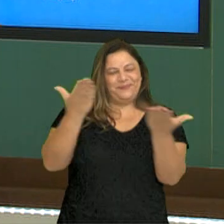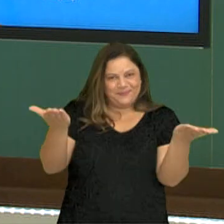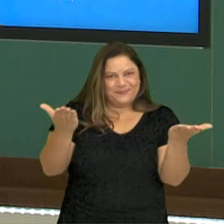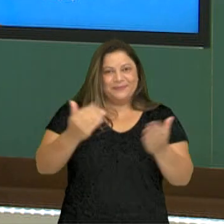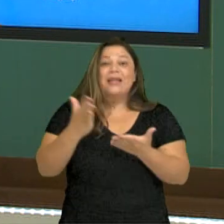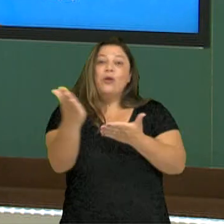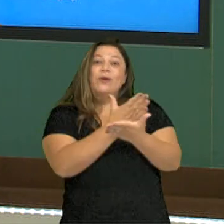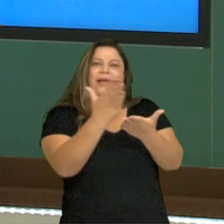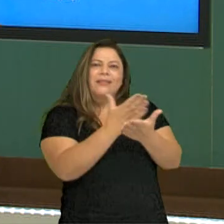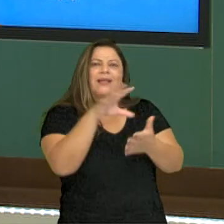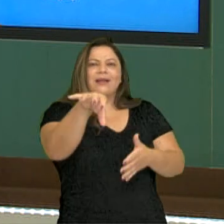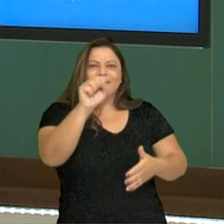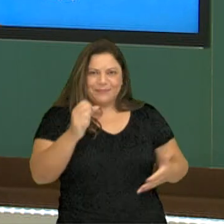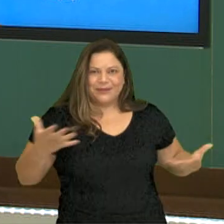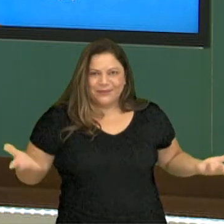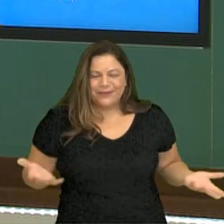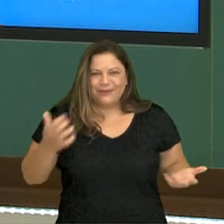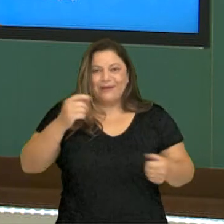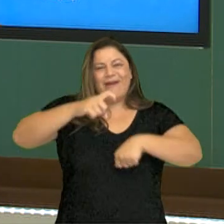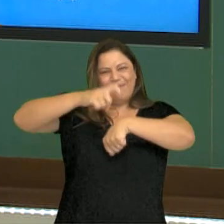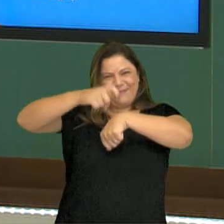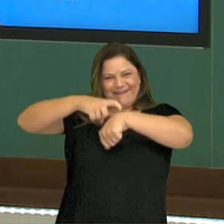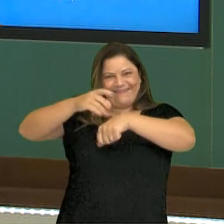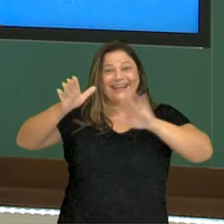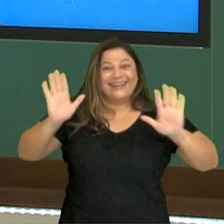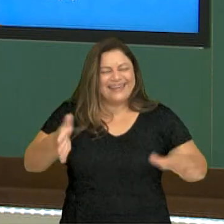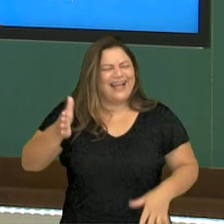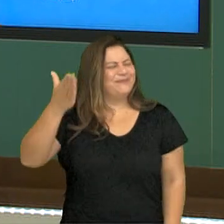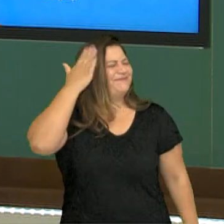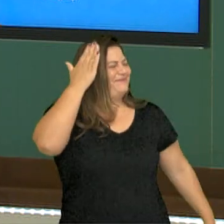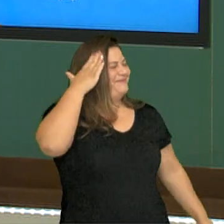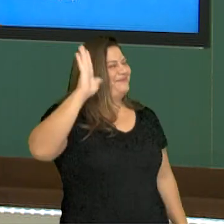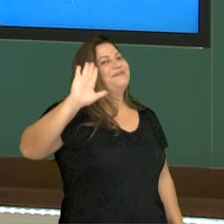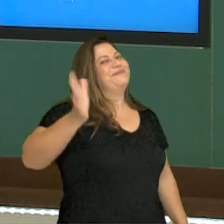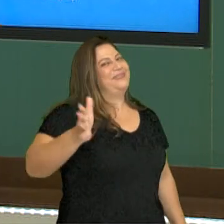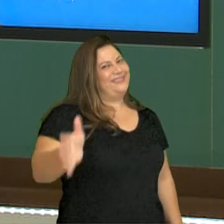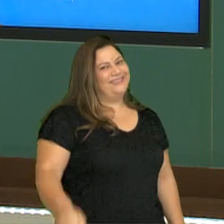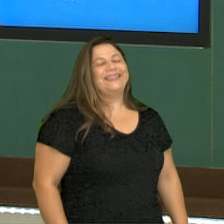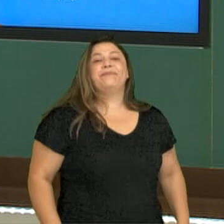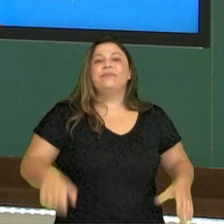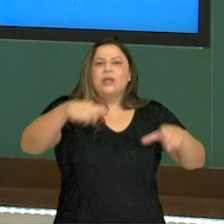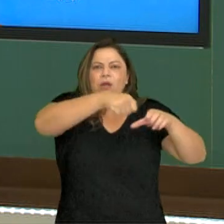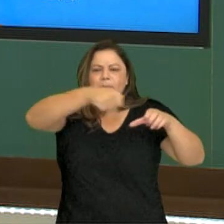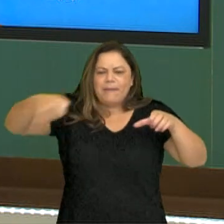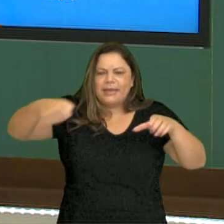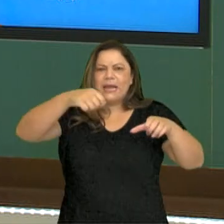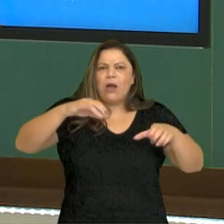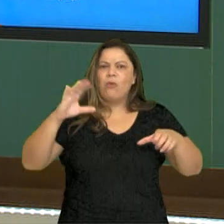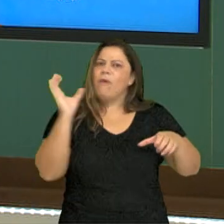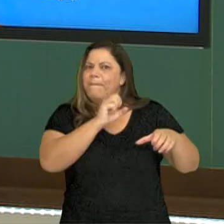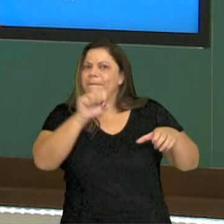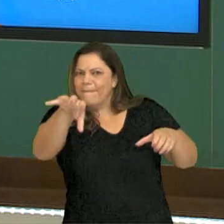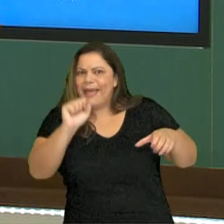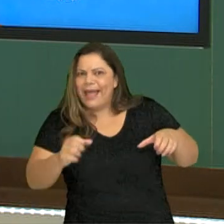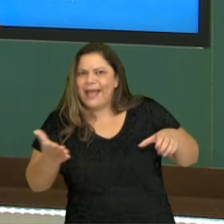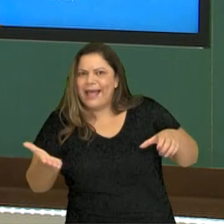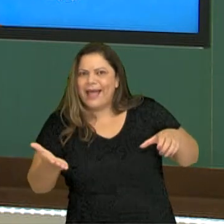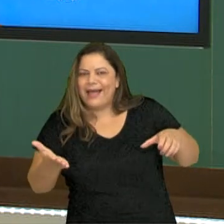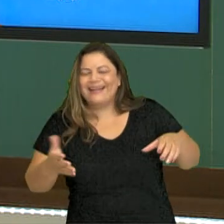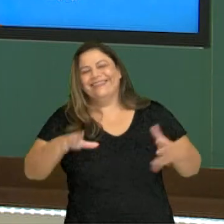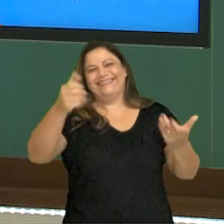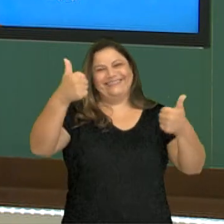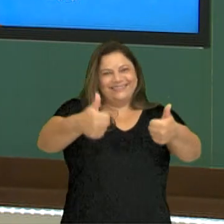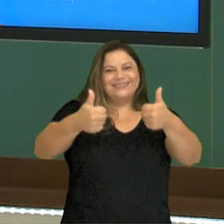caderno? Pegou? Ah, vou te dar um tempinho. Pegou. Ah, sabia que tinha pego. E o penal? Não pegou? Corre lá. Ah, pegou. Isso